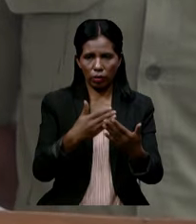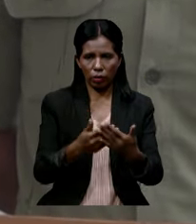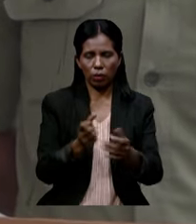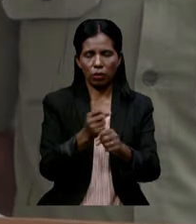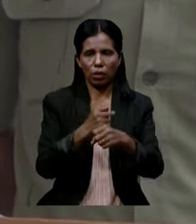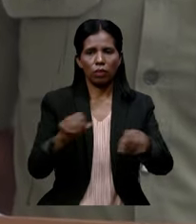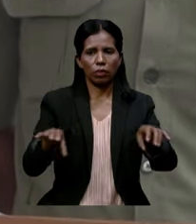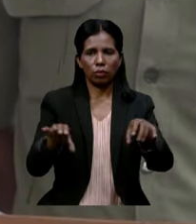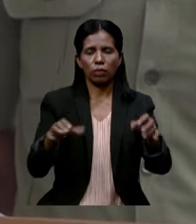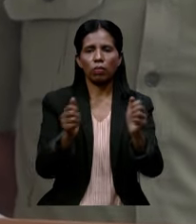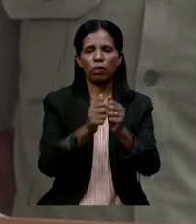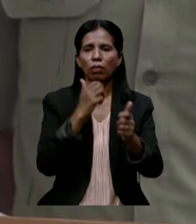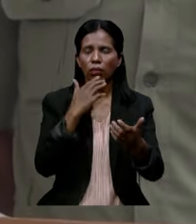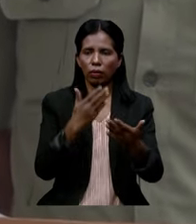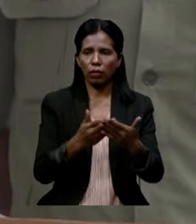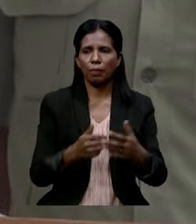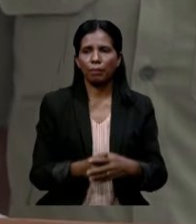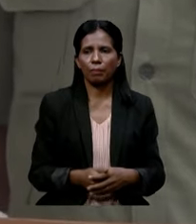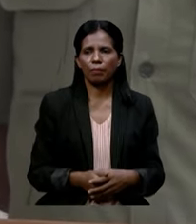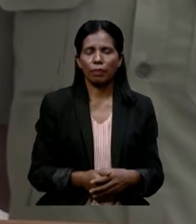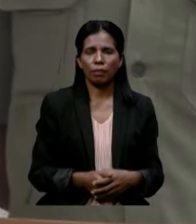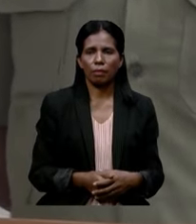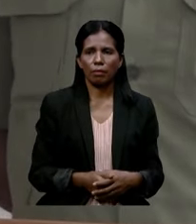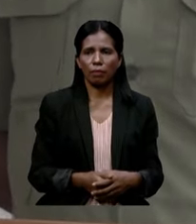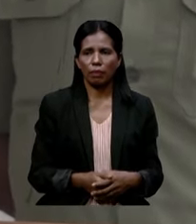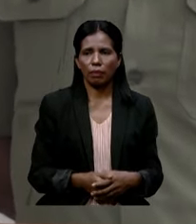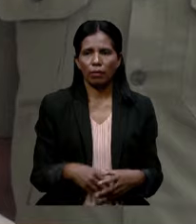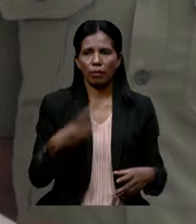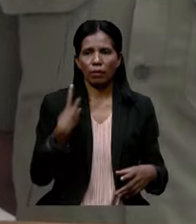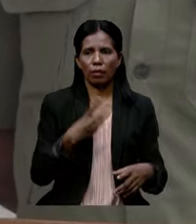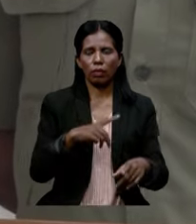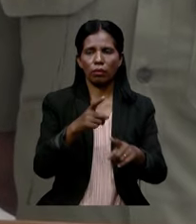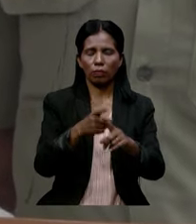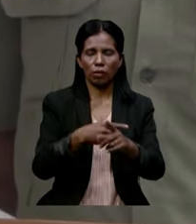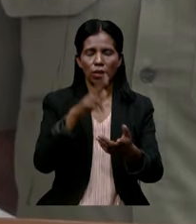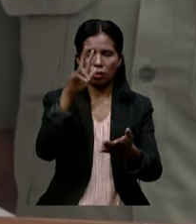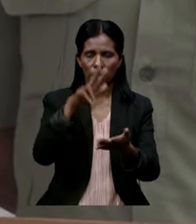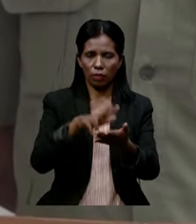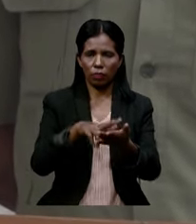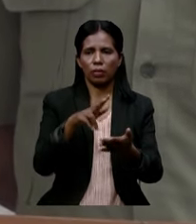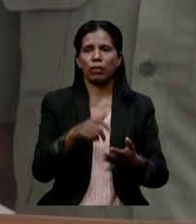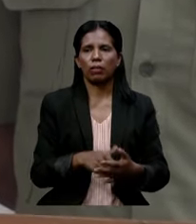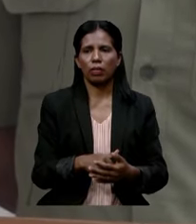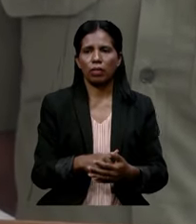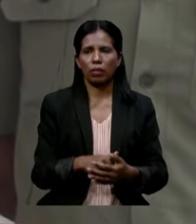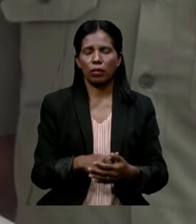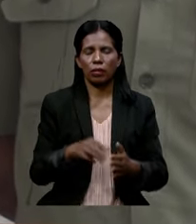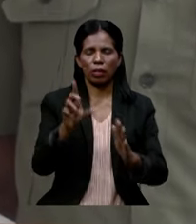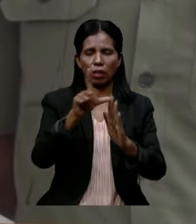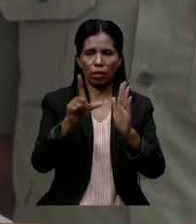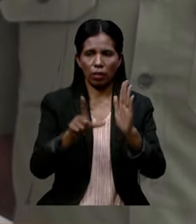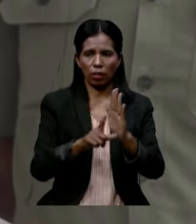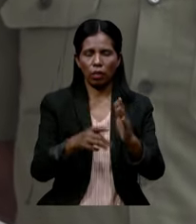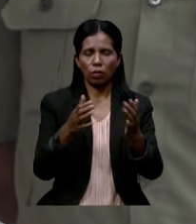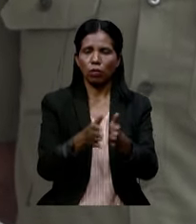dia. Tu foi lez mo ita kalau fuller juga ita aprova na código conduta.